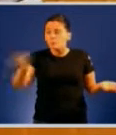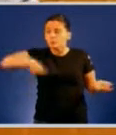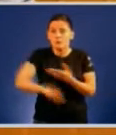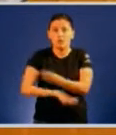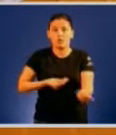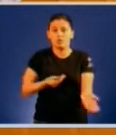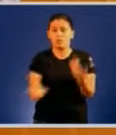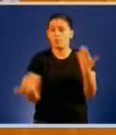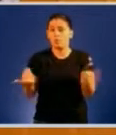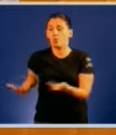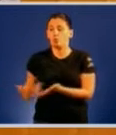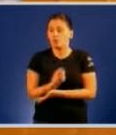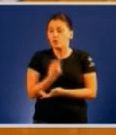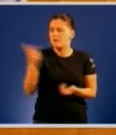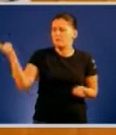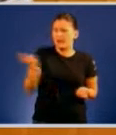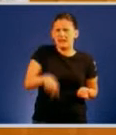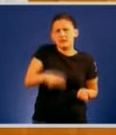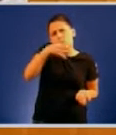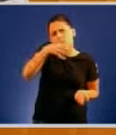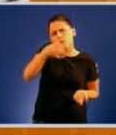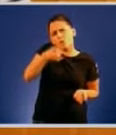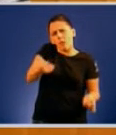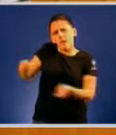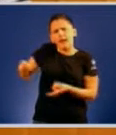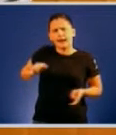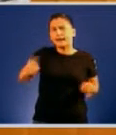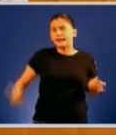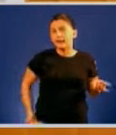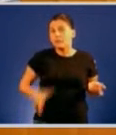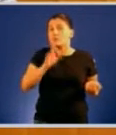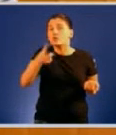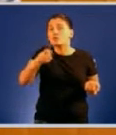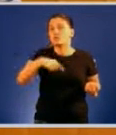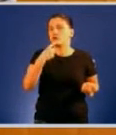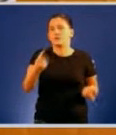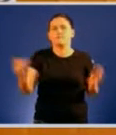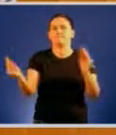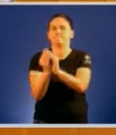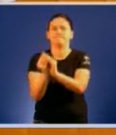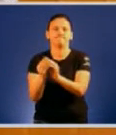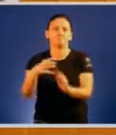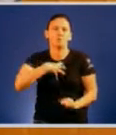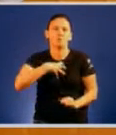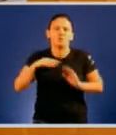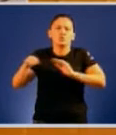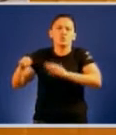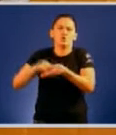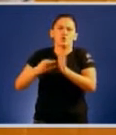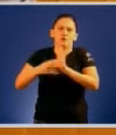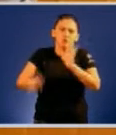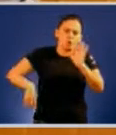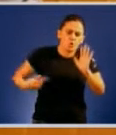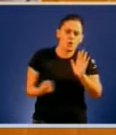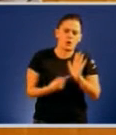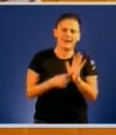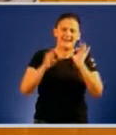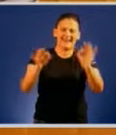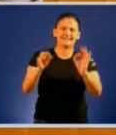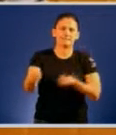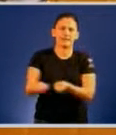vostedes arrasan con todo, pero veñen aquí que crean riqueza. Por iso nos dicimos que non podemos compartir un proxecto de lei que